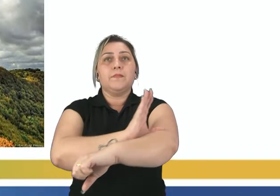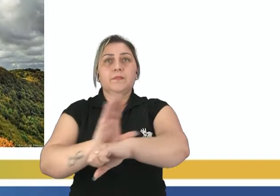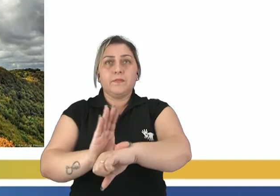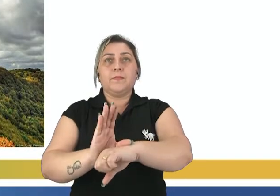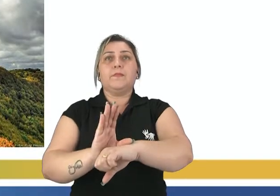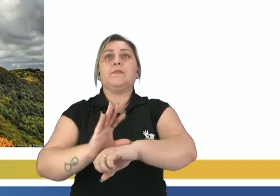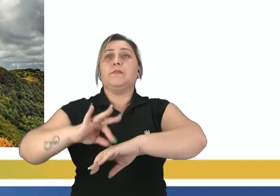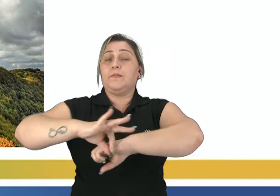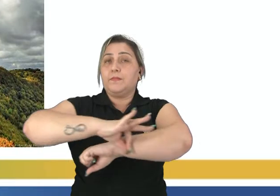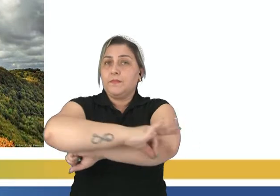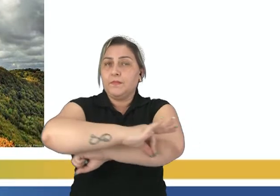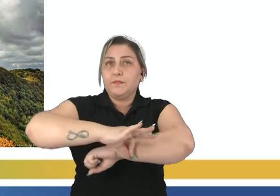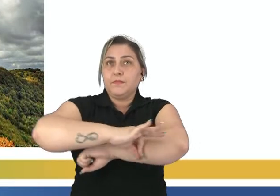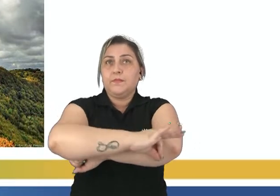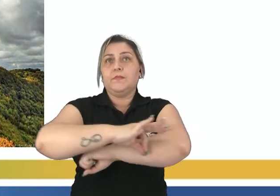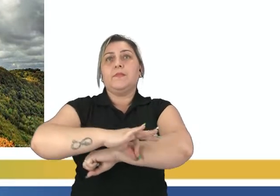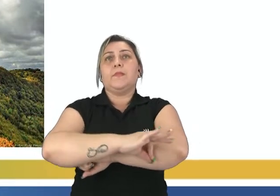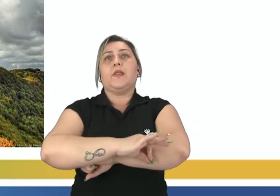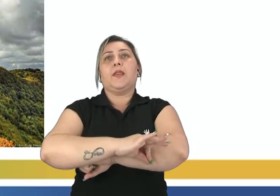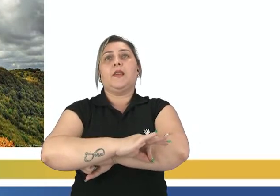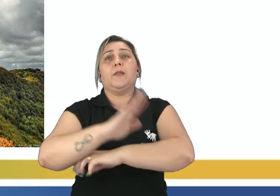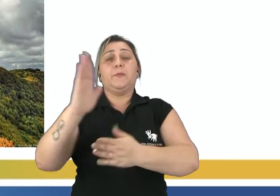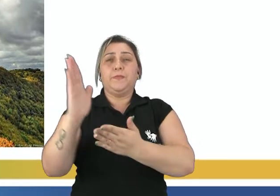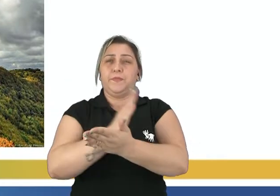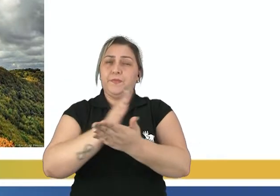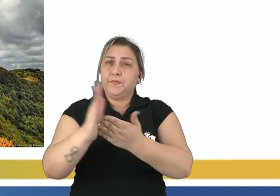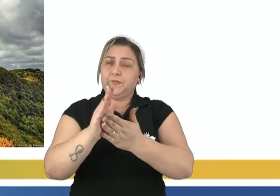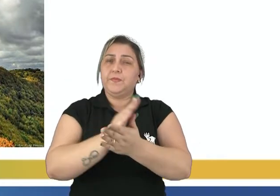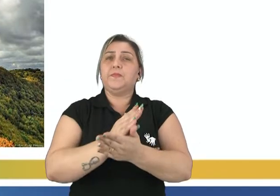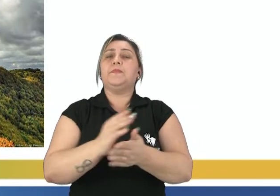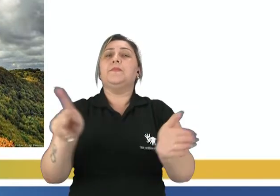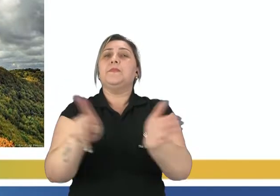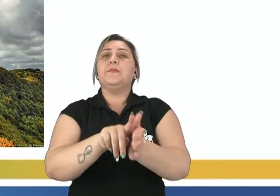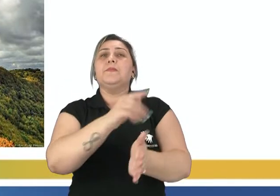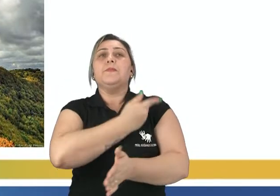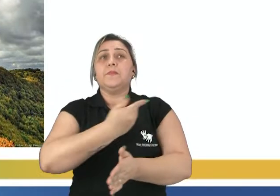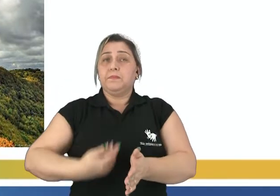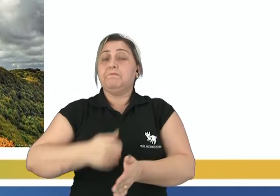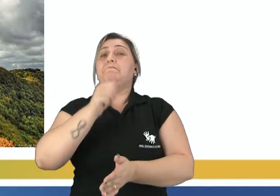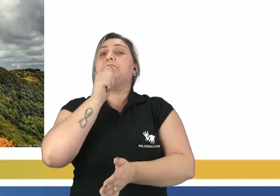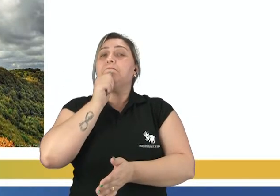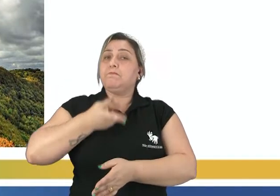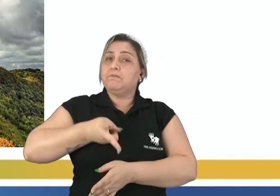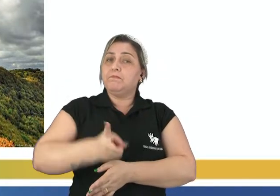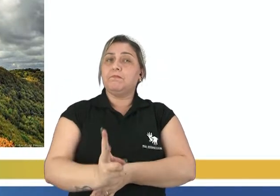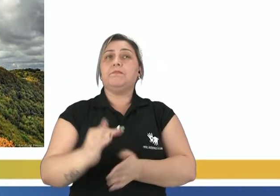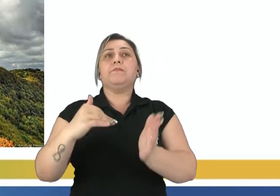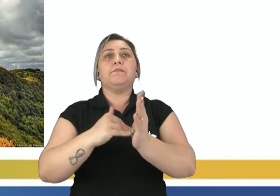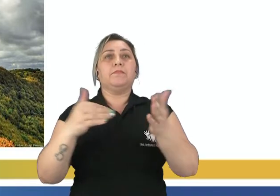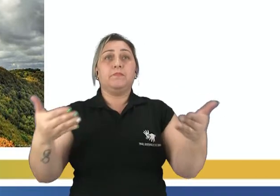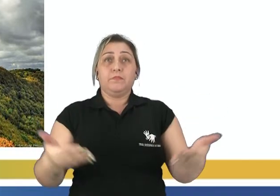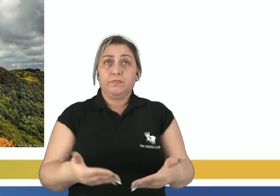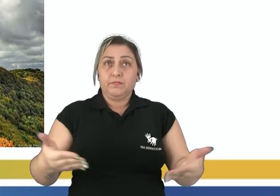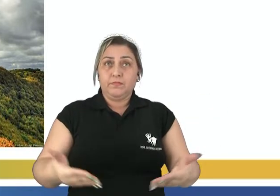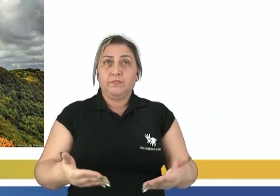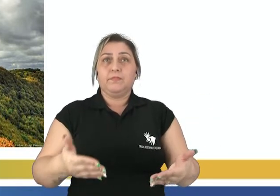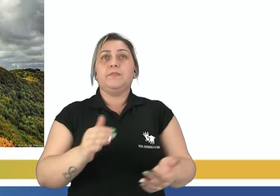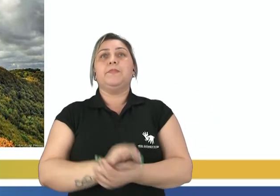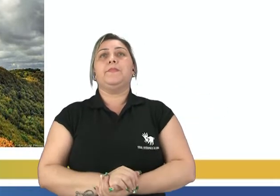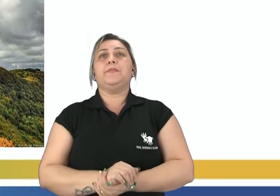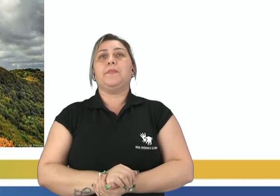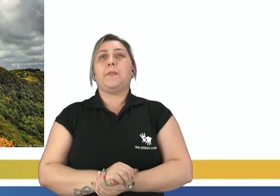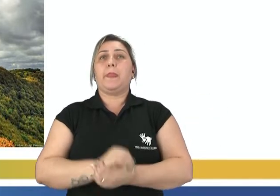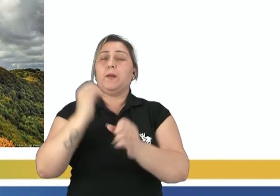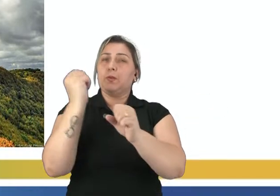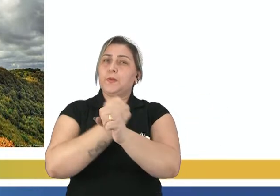cultura medieval foi a arquitetura, cujos patrimônios ainda permanecem e encantam a